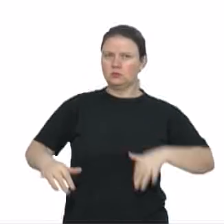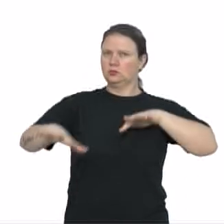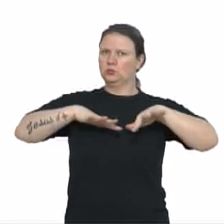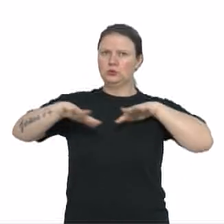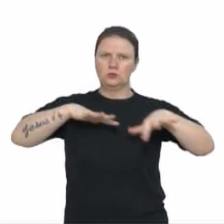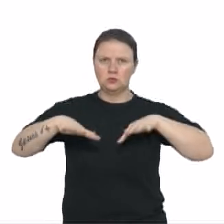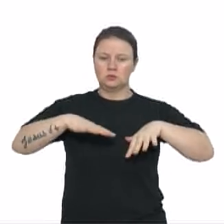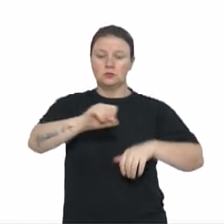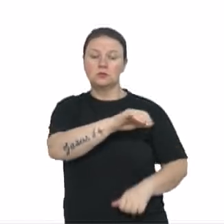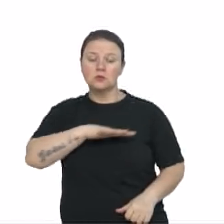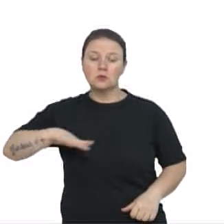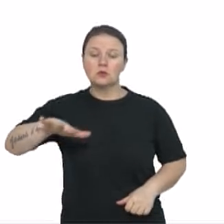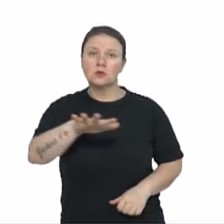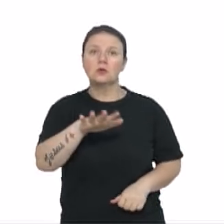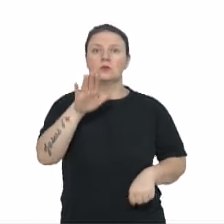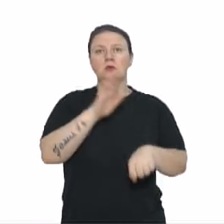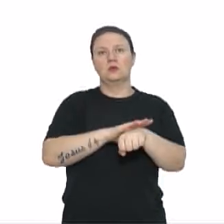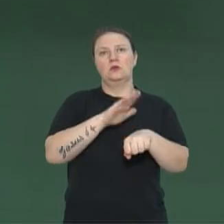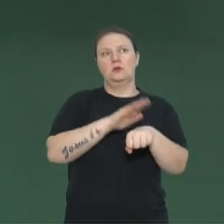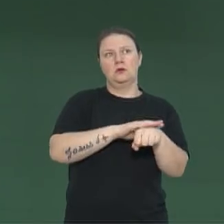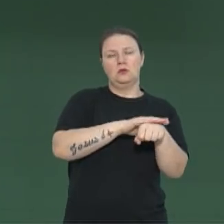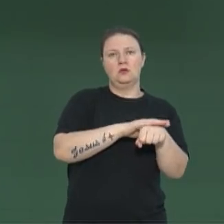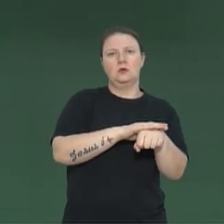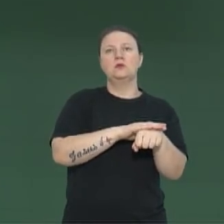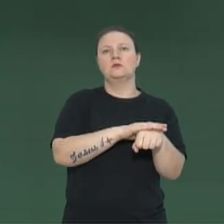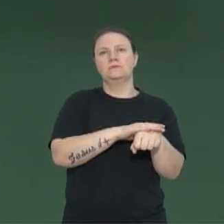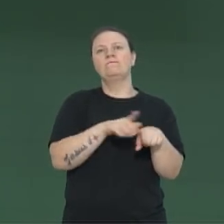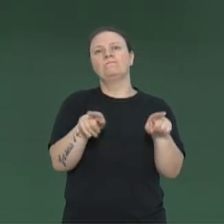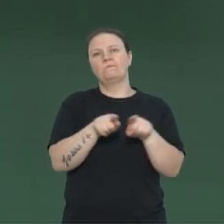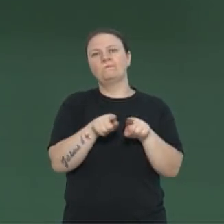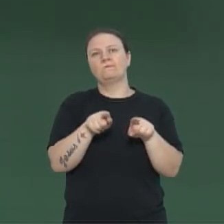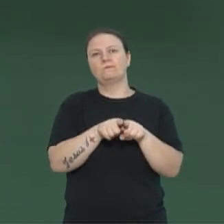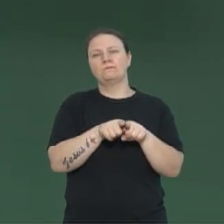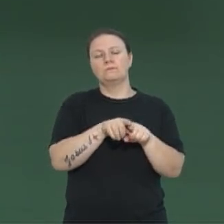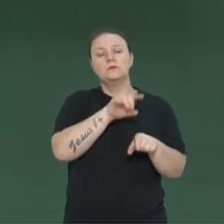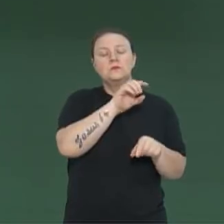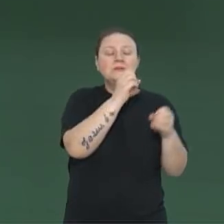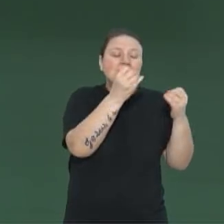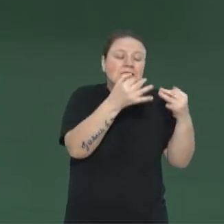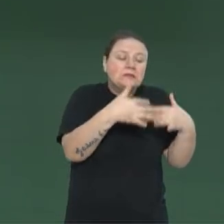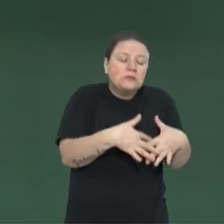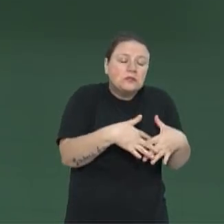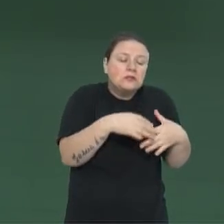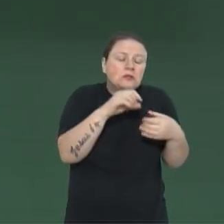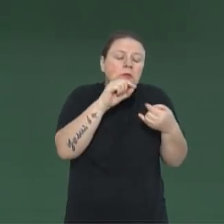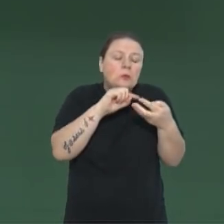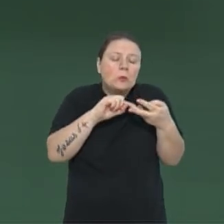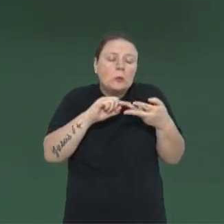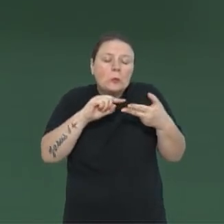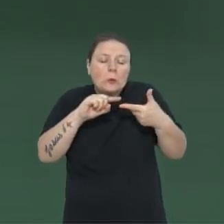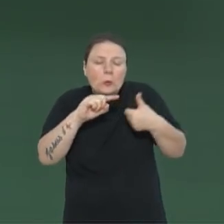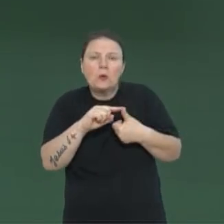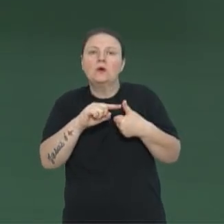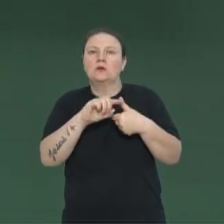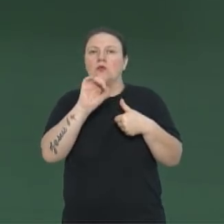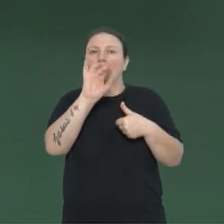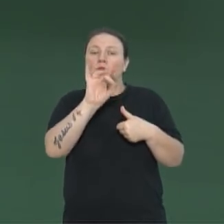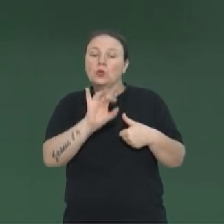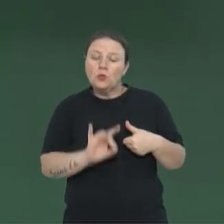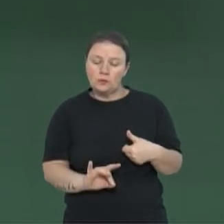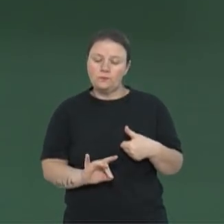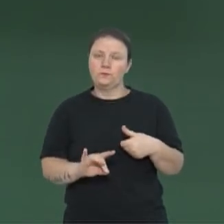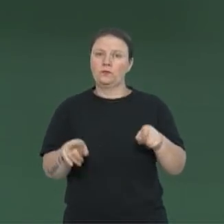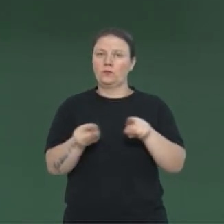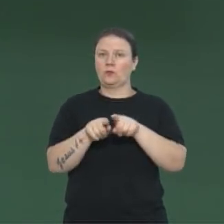do espaço e do tempo. Falando aqui um pouquinho de cada um deles, é importante a gente pensar que a